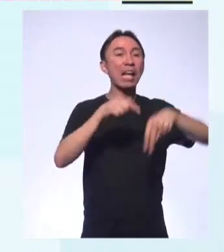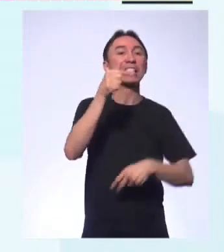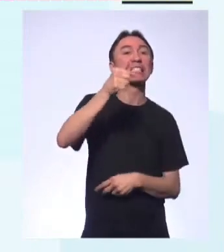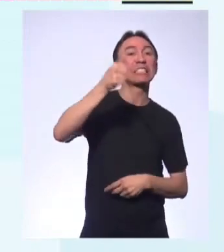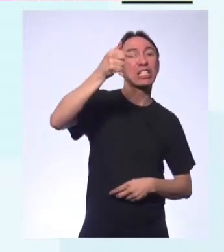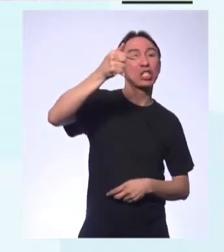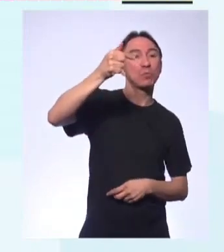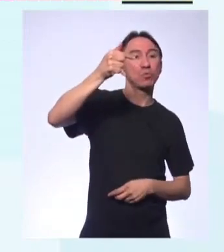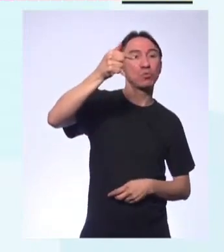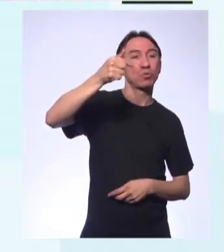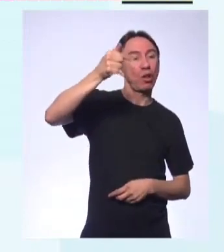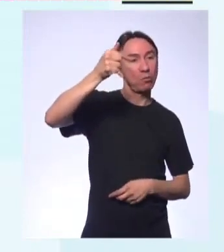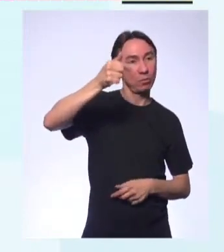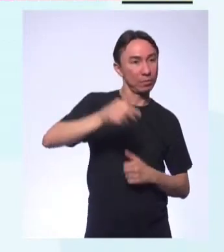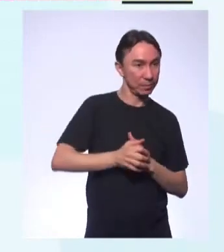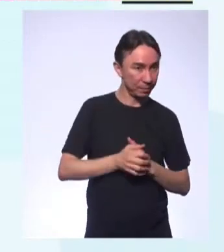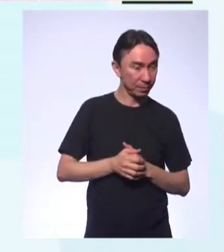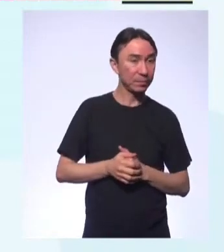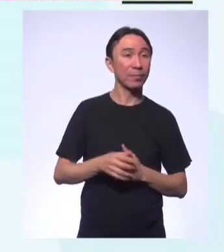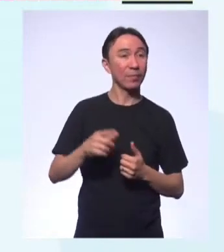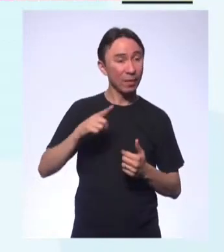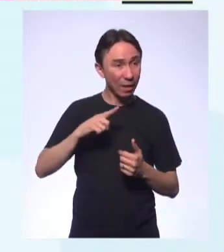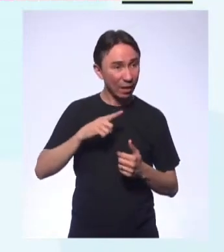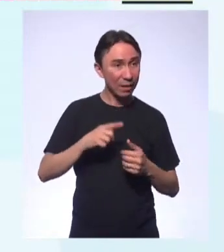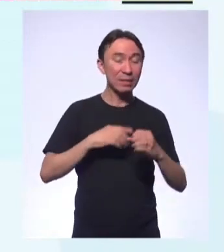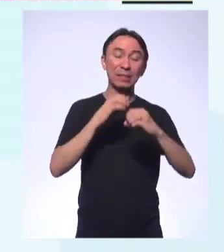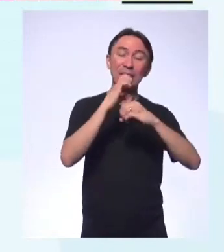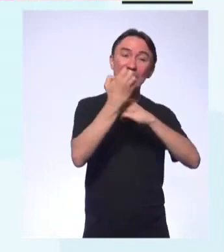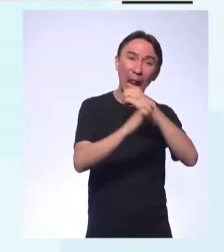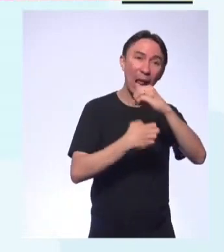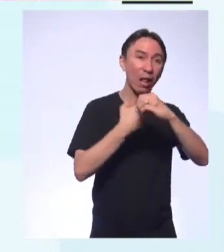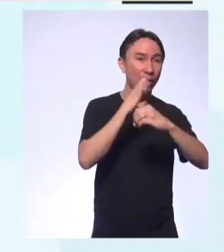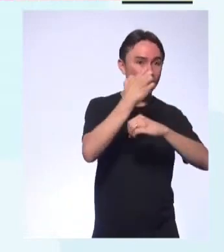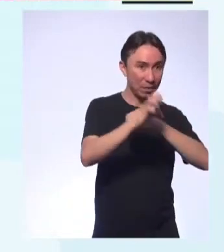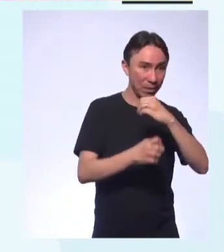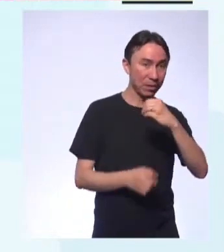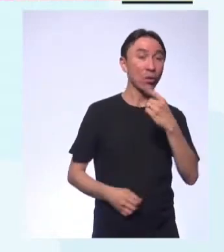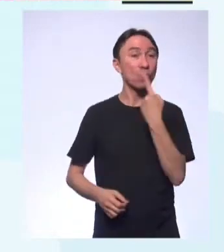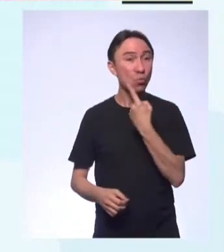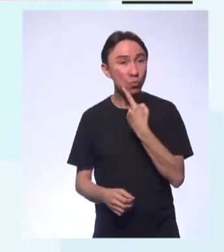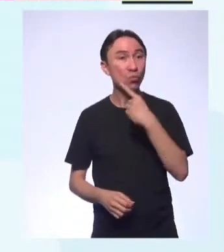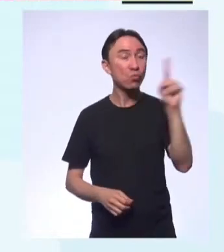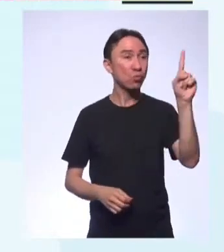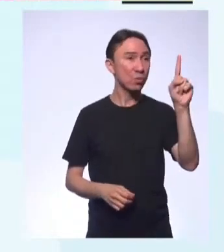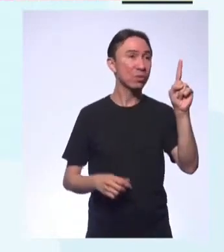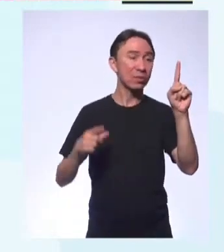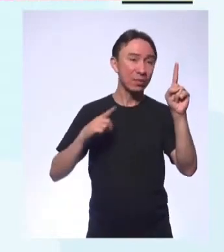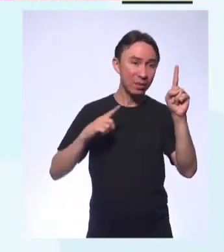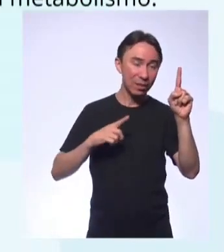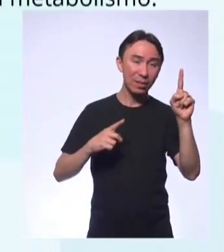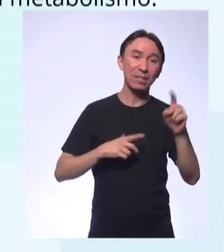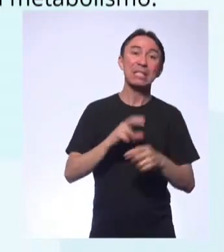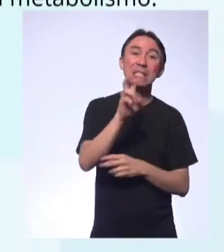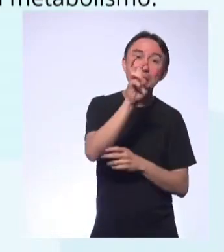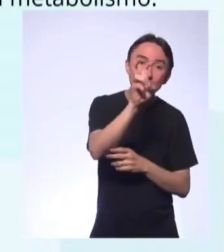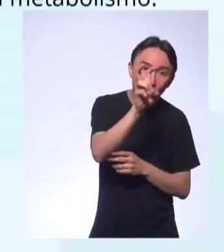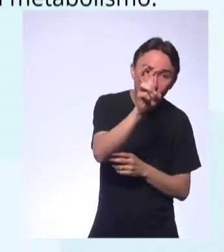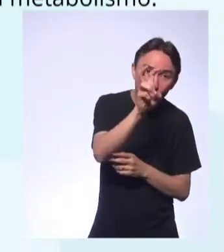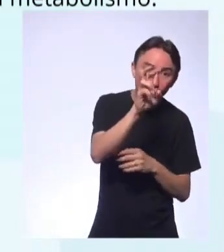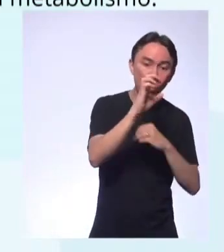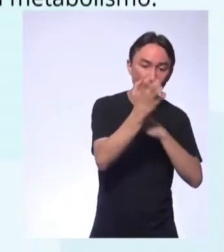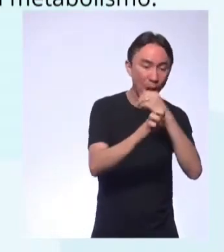número atômico 7, e aqui nós temos os elétrons da última camada, que ele contém 5 elétrons na última